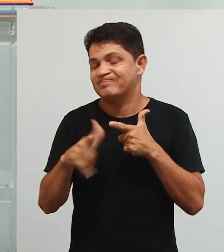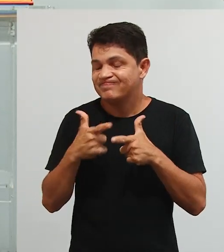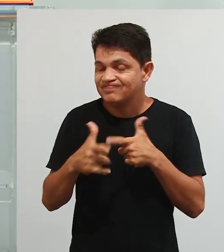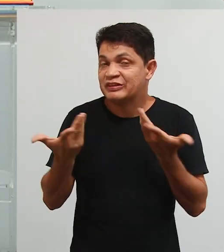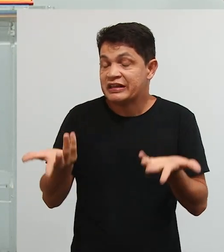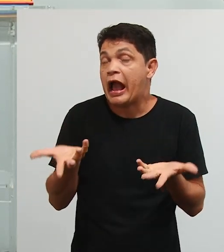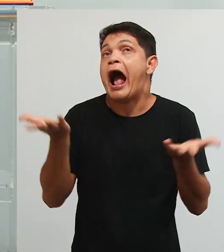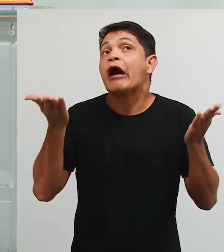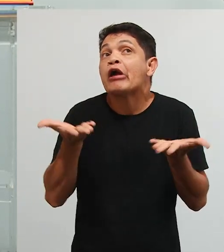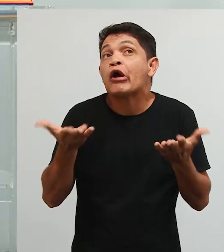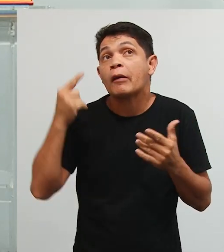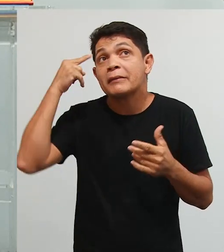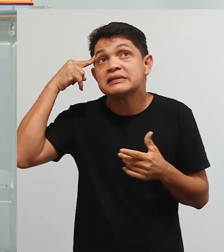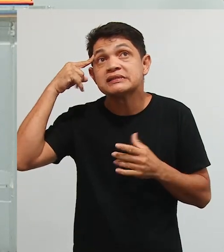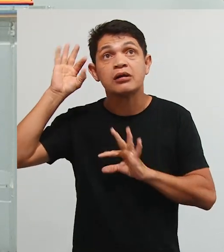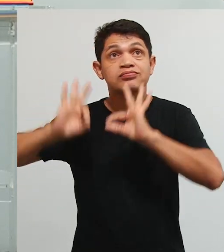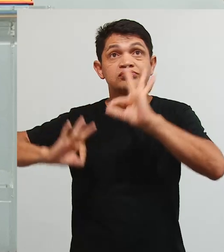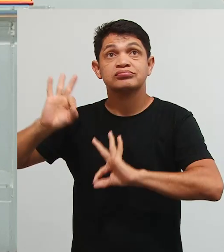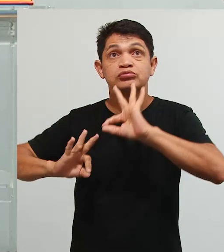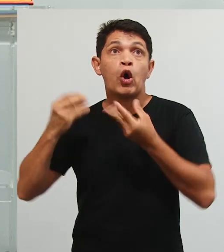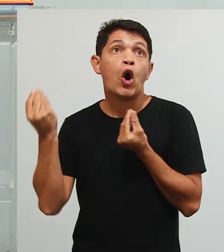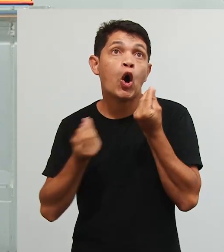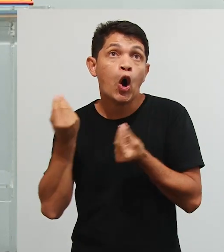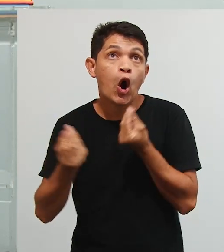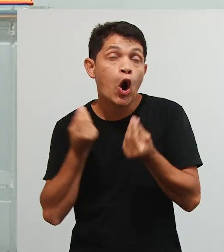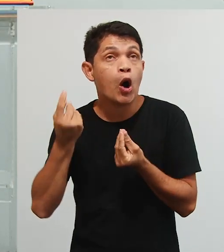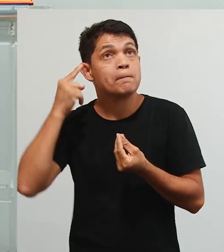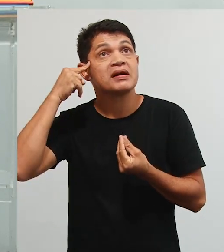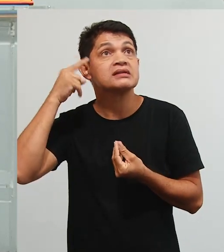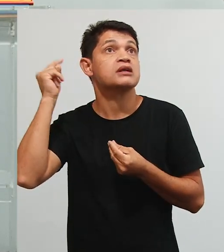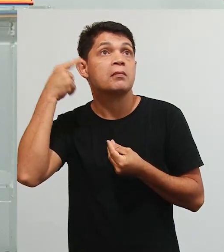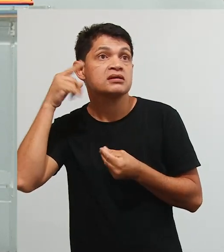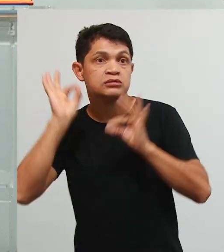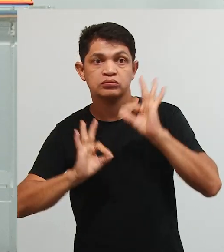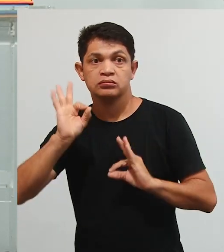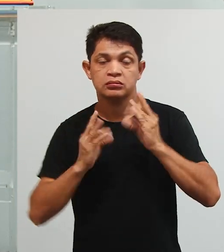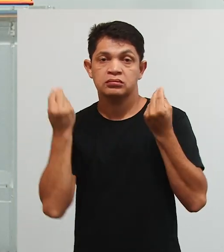de inovação social que se decidir adotar. Ou seja,